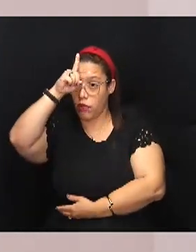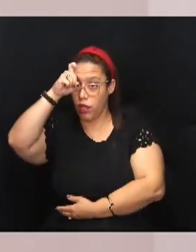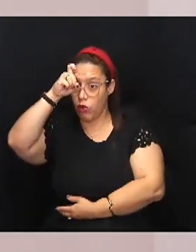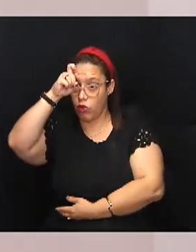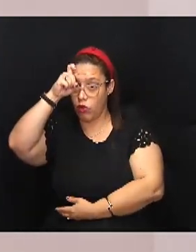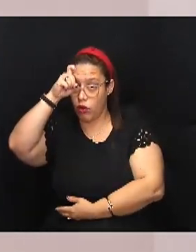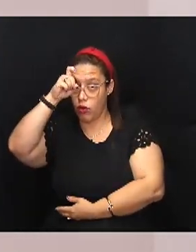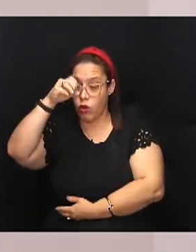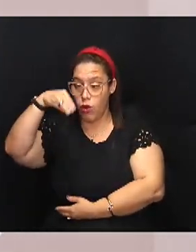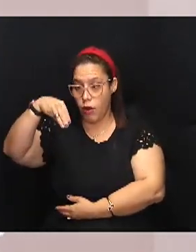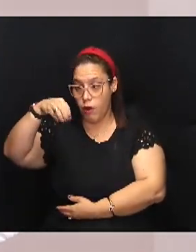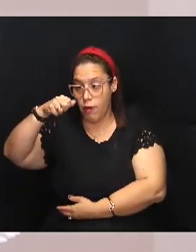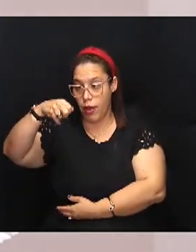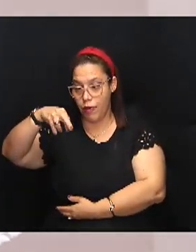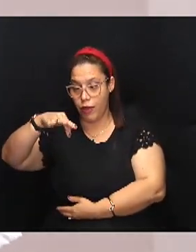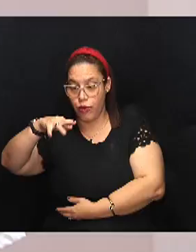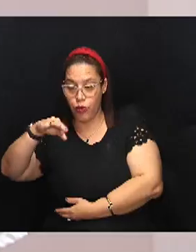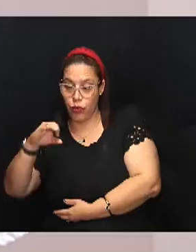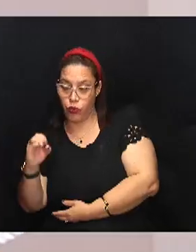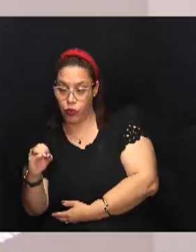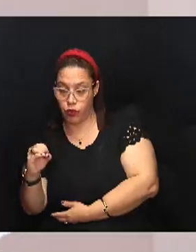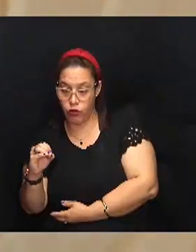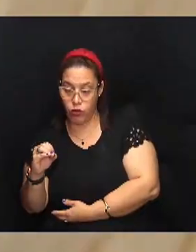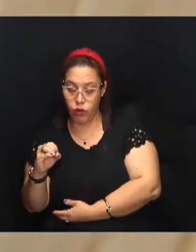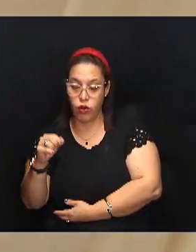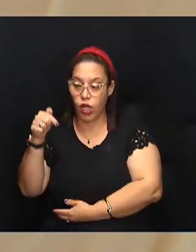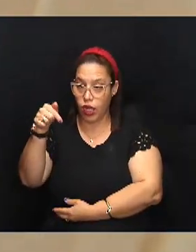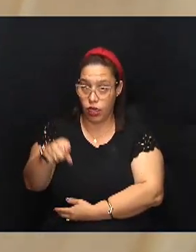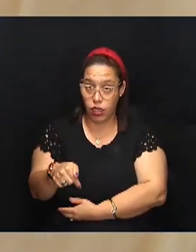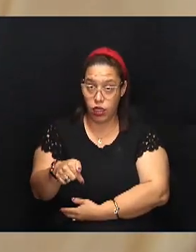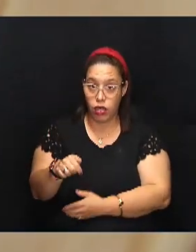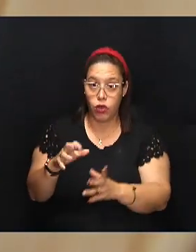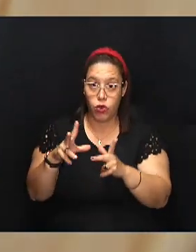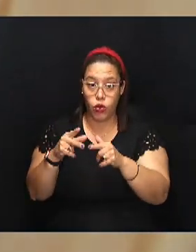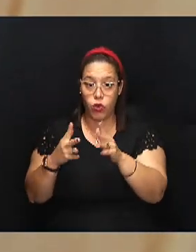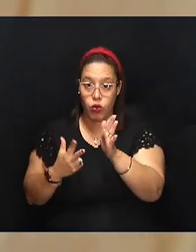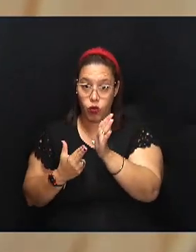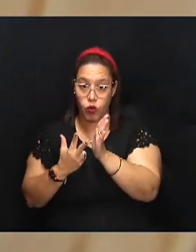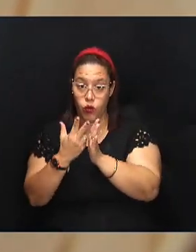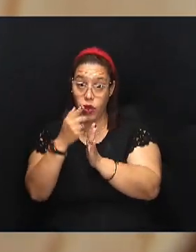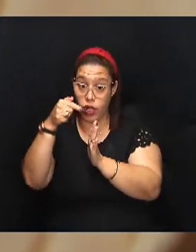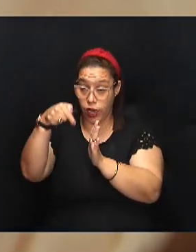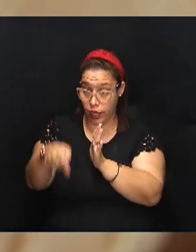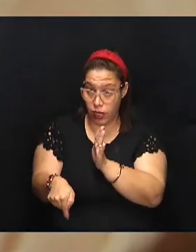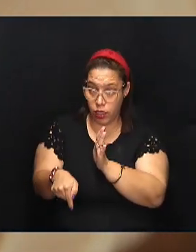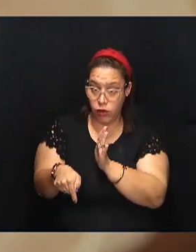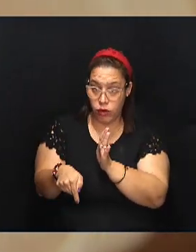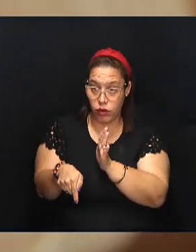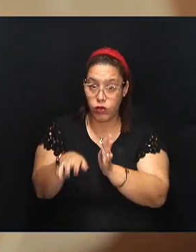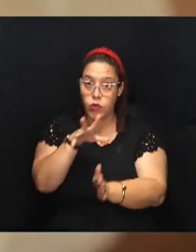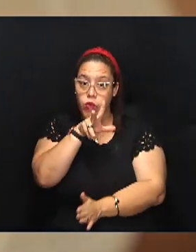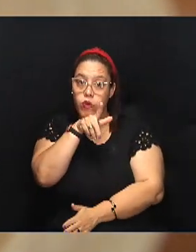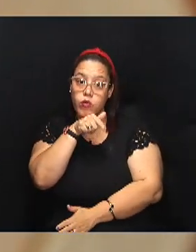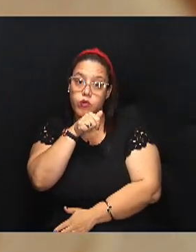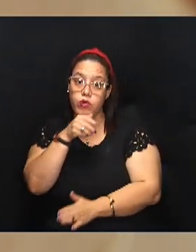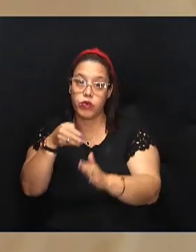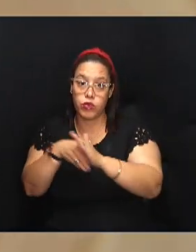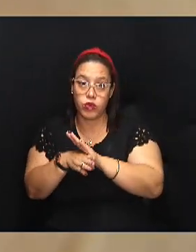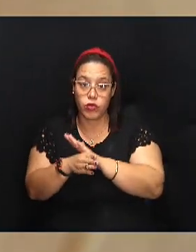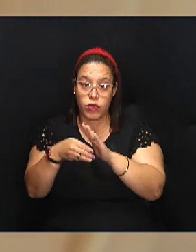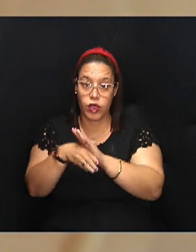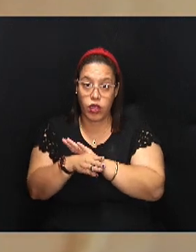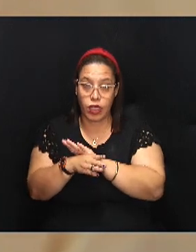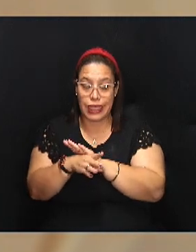parte de mamíferos. Então a gente atende os demais mamíferos aqui e todas as cirurgias acontecem aqui. Os animais, eles costumam chegar em